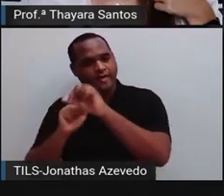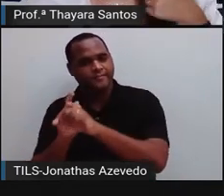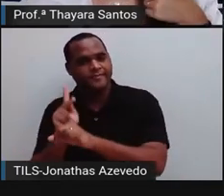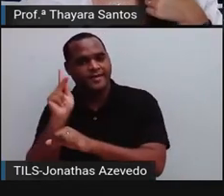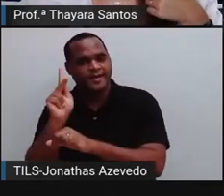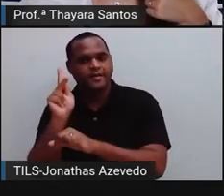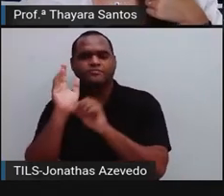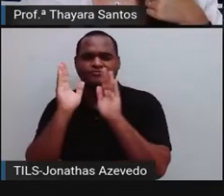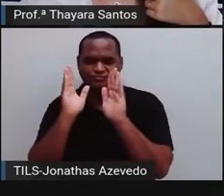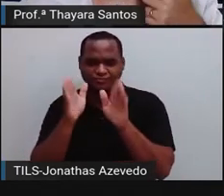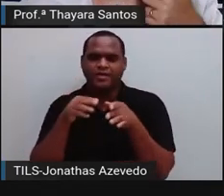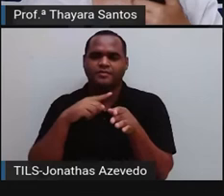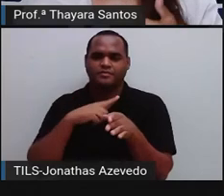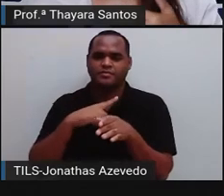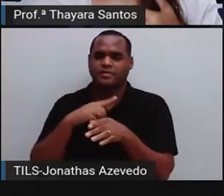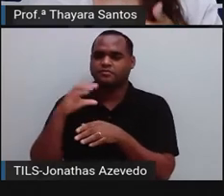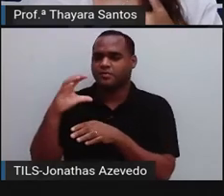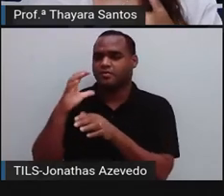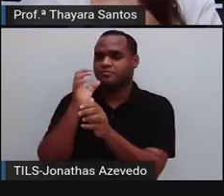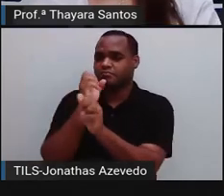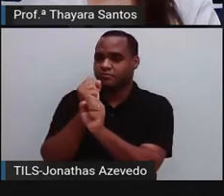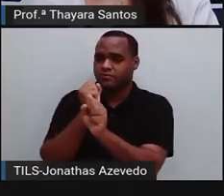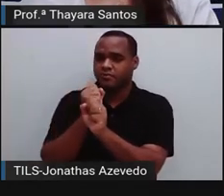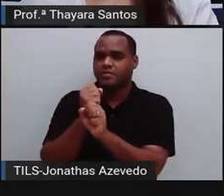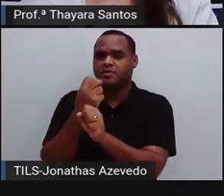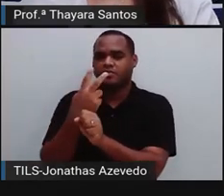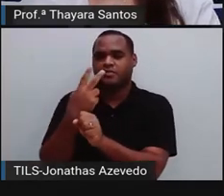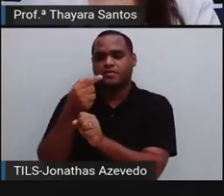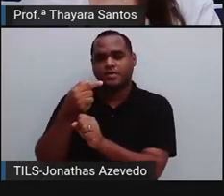que eu já tenho em graus Celsius e somar com